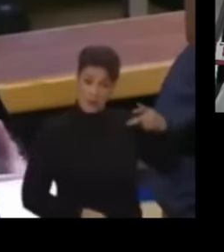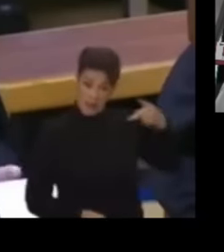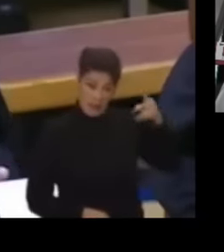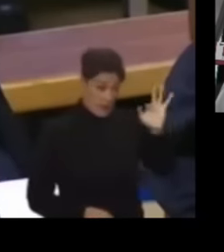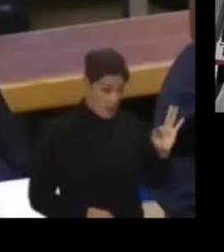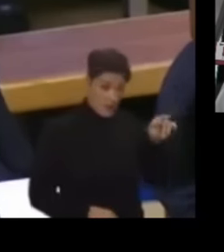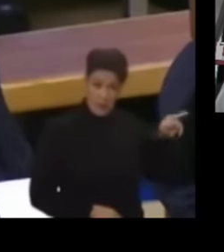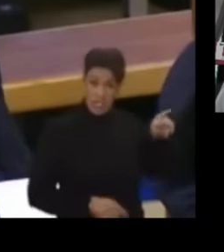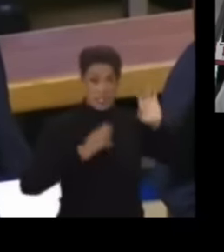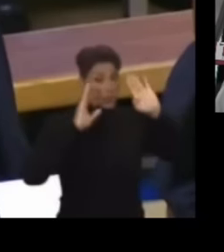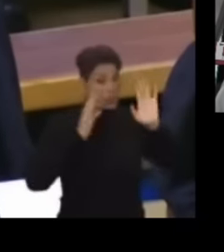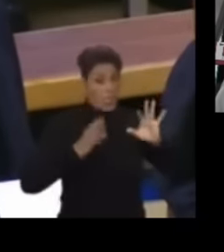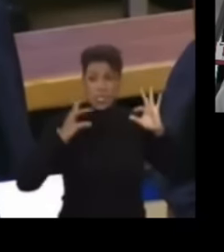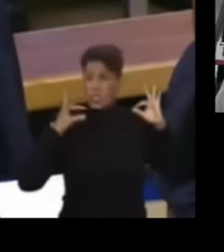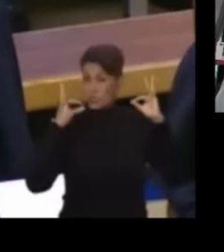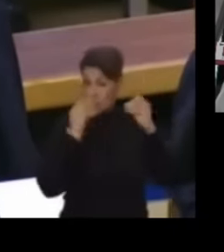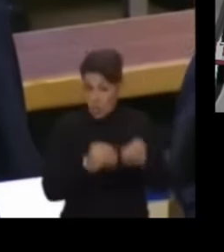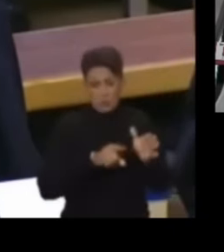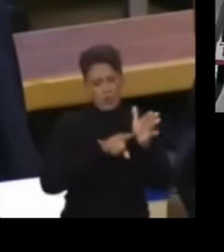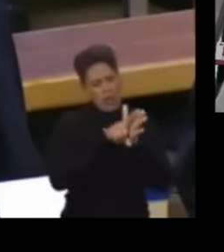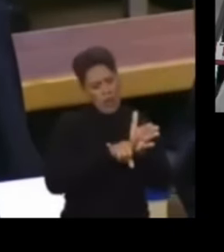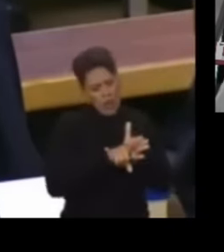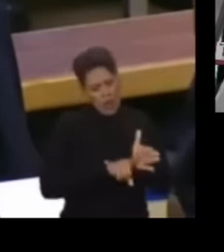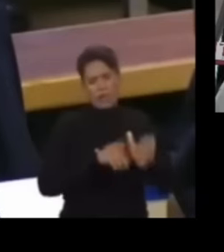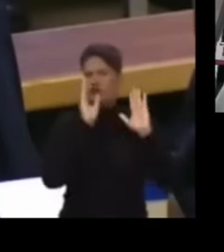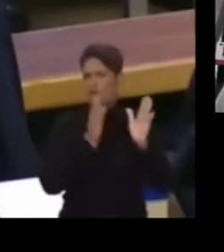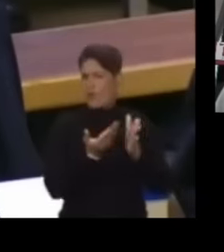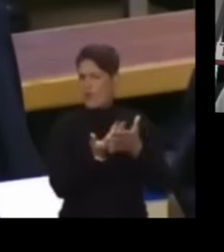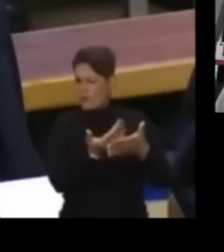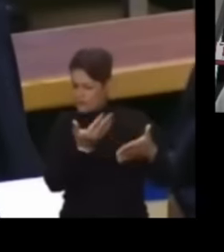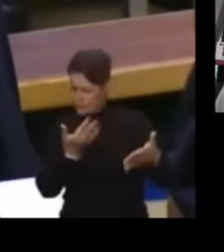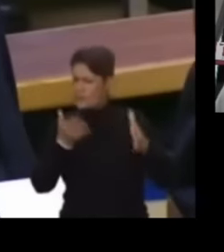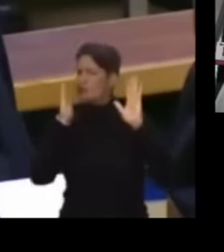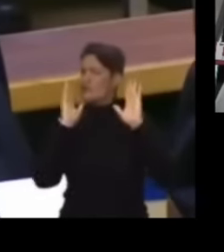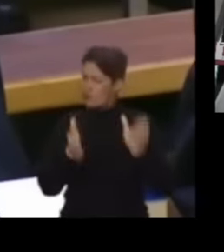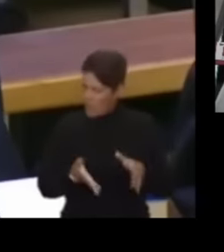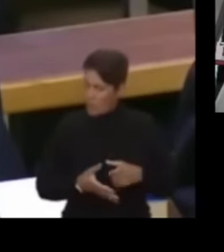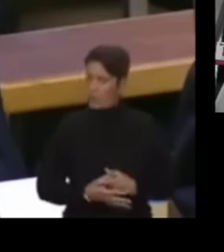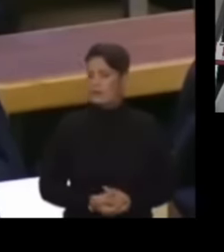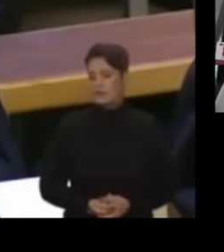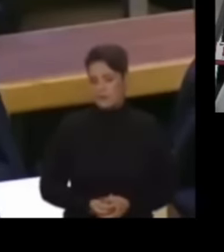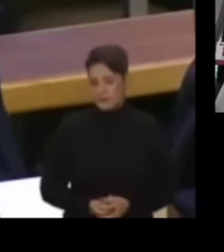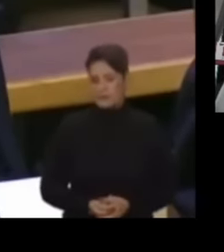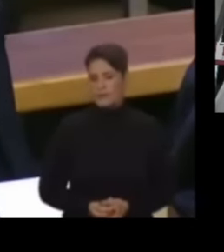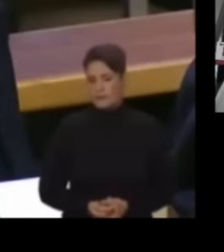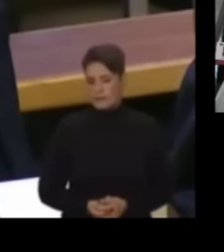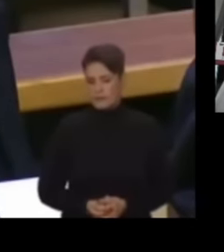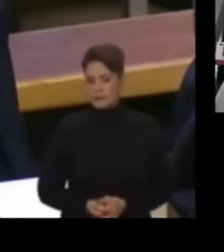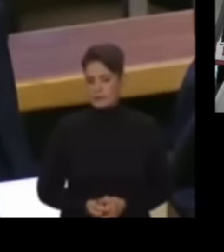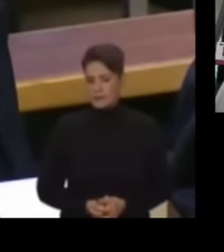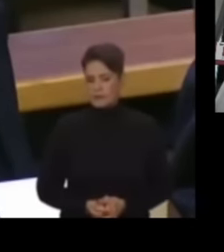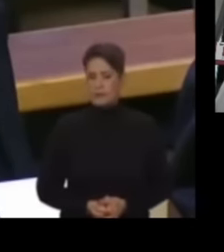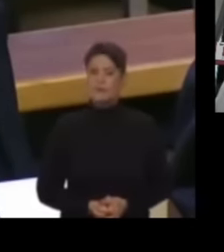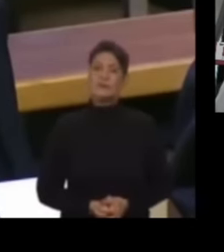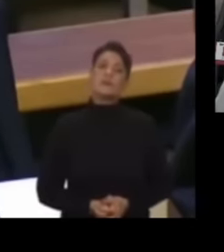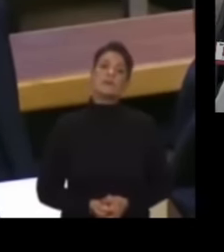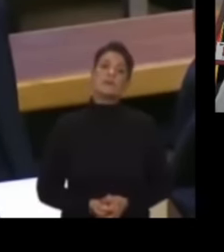eram investigados previamente nos inquéritos já citados. Procuradoria. Mentiroso.